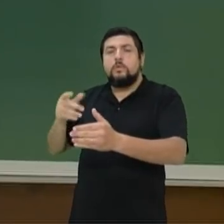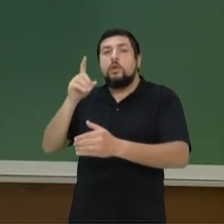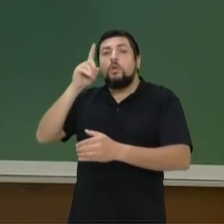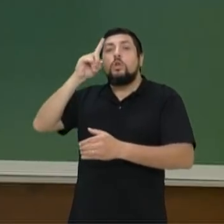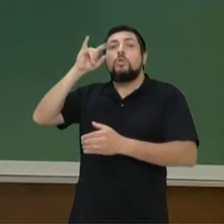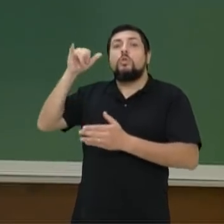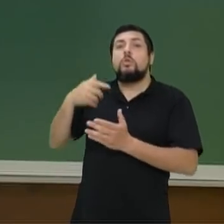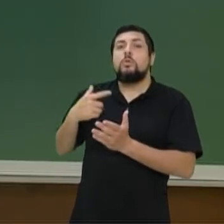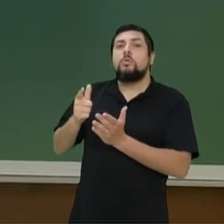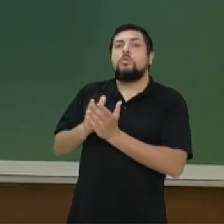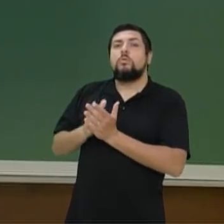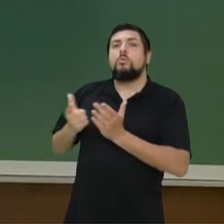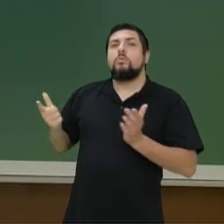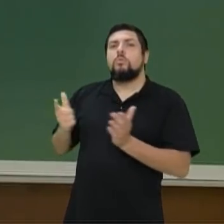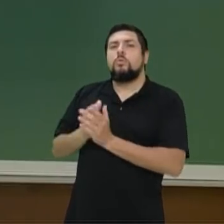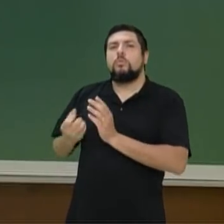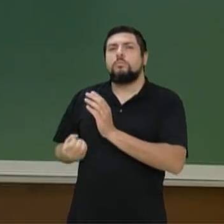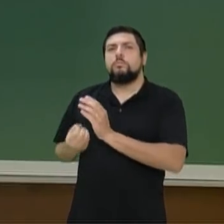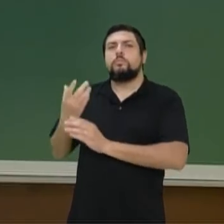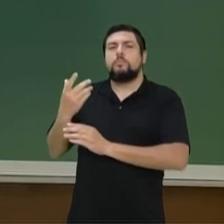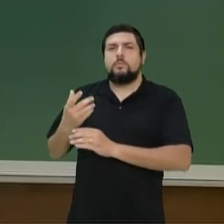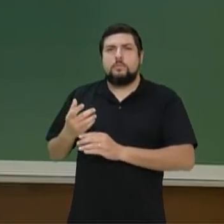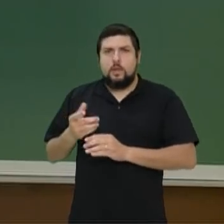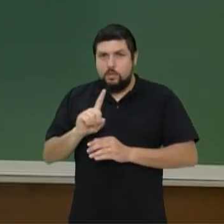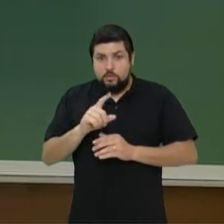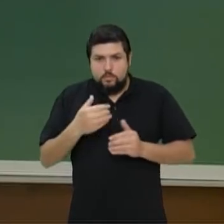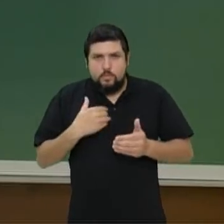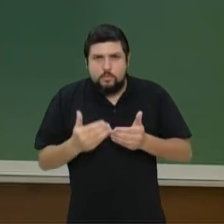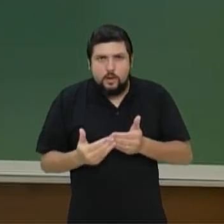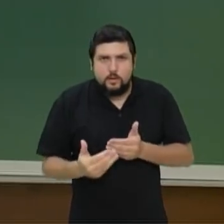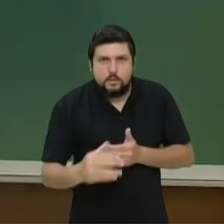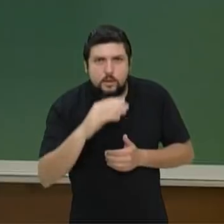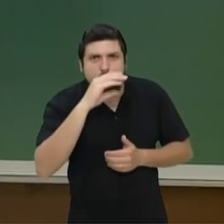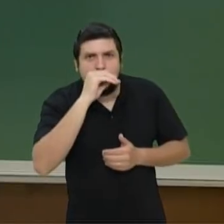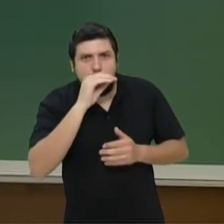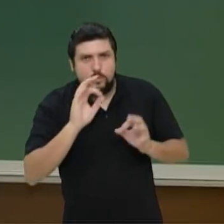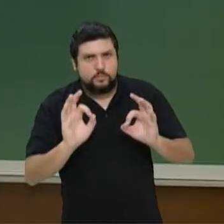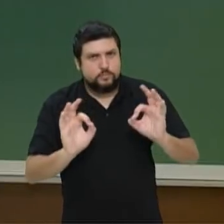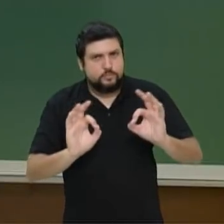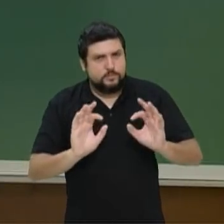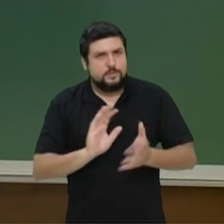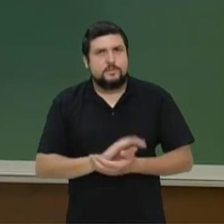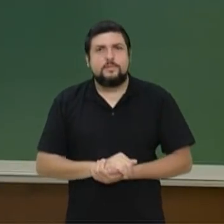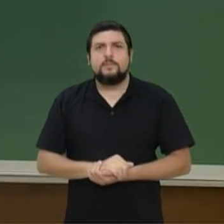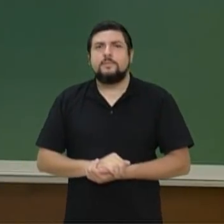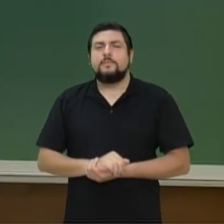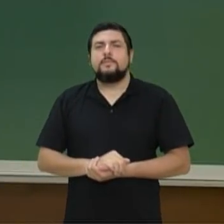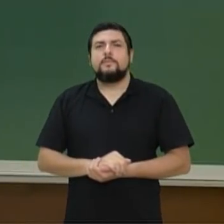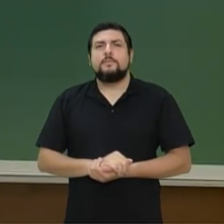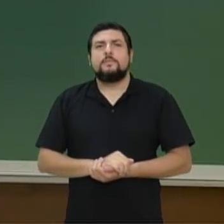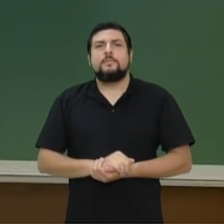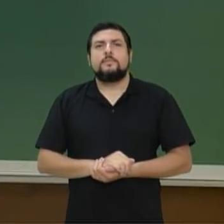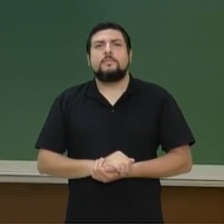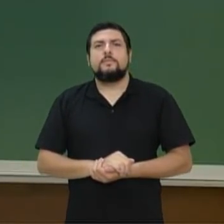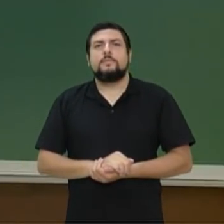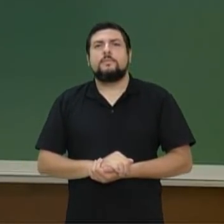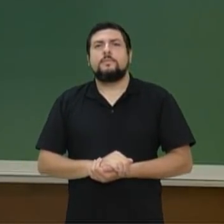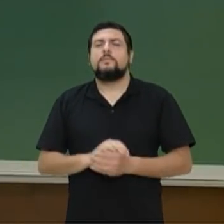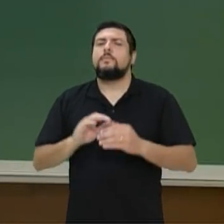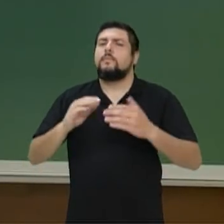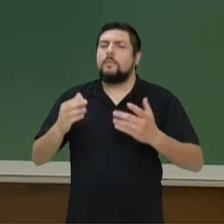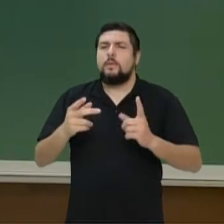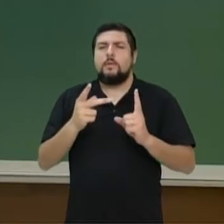não significa que vai ser nesse nosso próximo sábado, ok? Não esqueça disso. De acordo com o